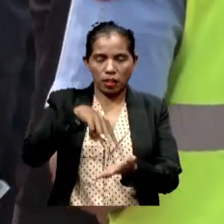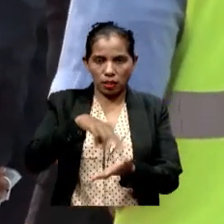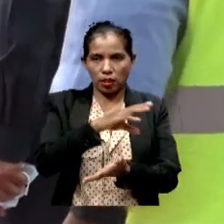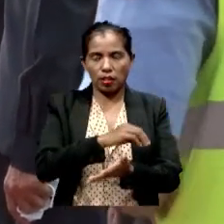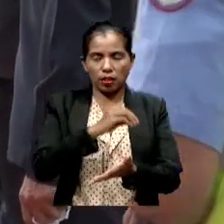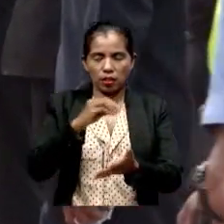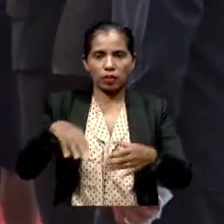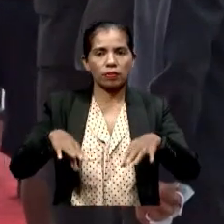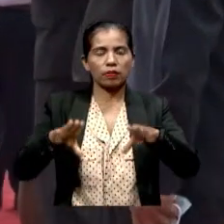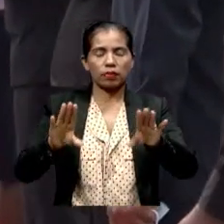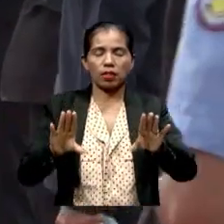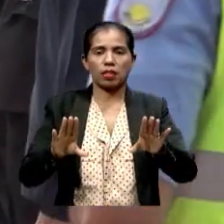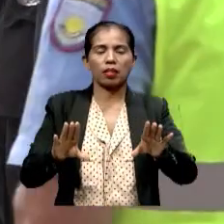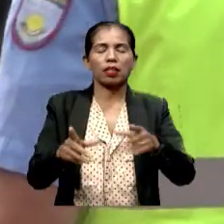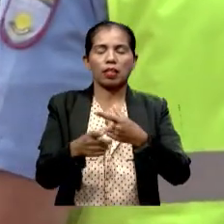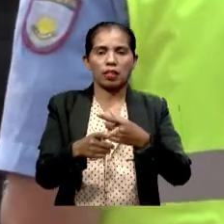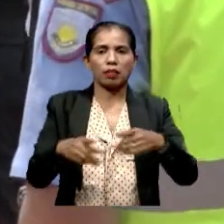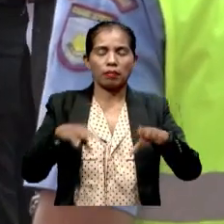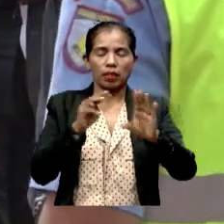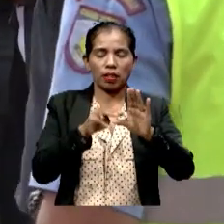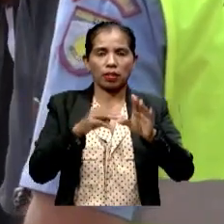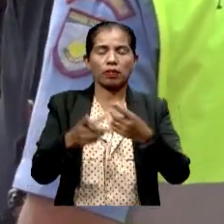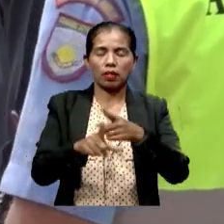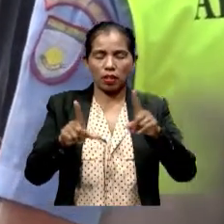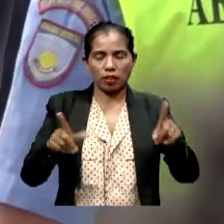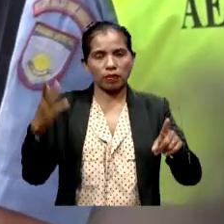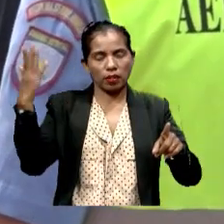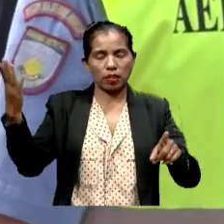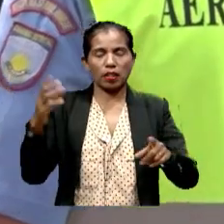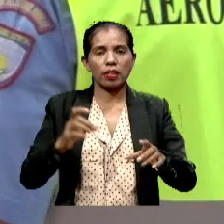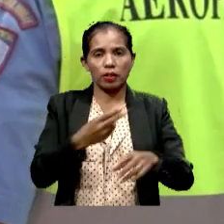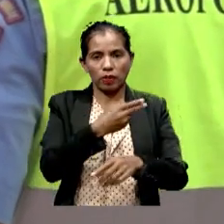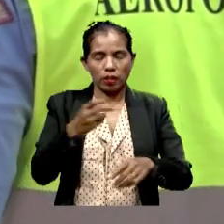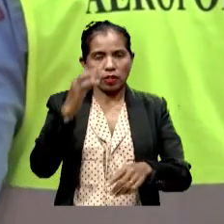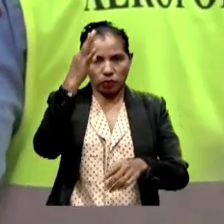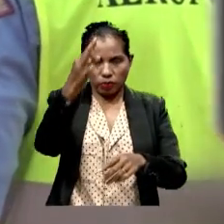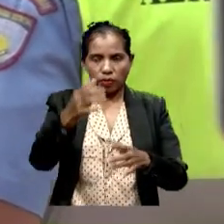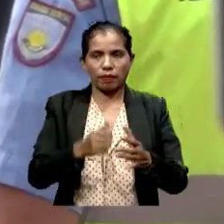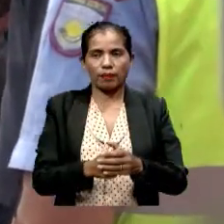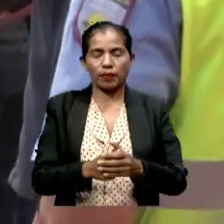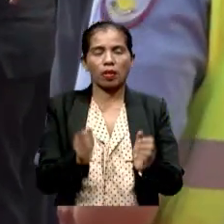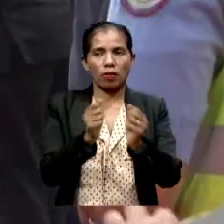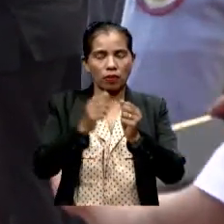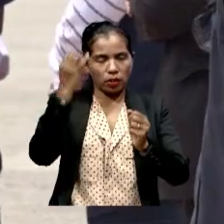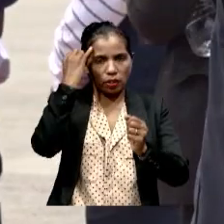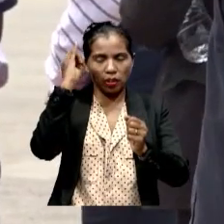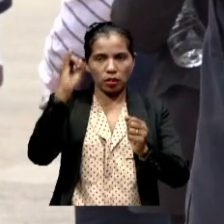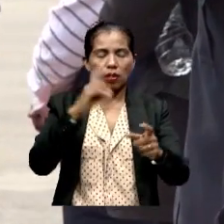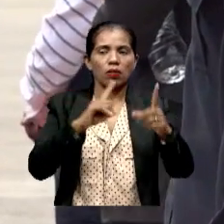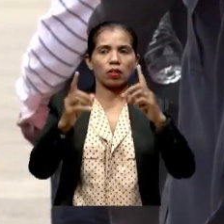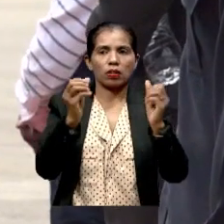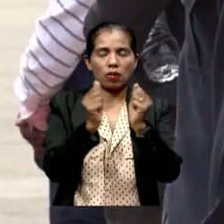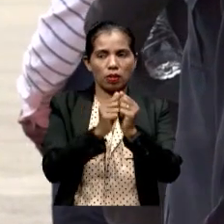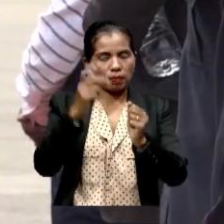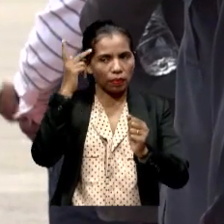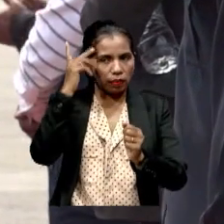comércio livre e a fronteira terrestre entre Timor-Leste e Indonésia e a futuro. Orta Aktuir, o ideia sirane Nia Sekualia, o